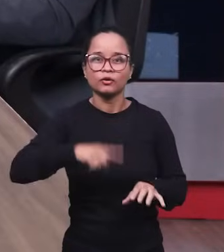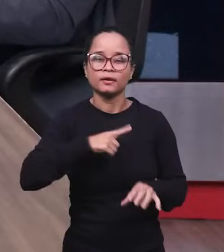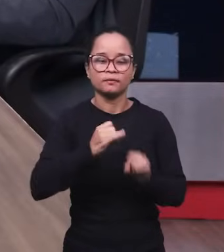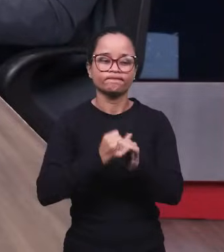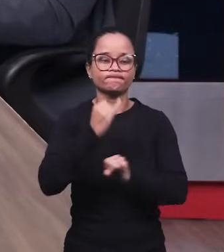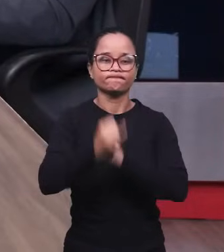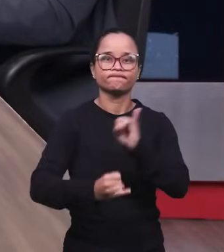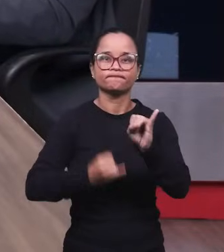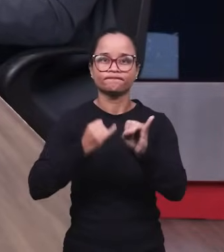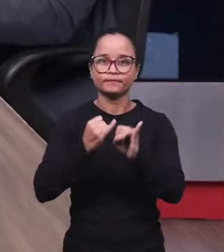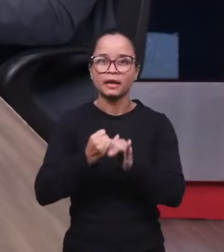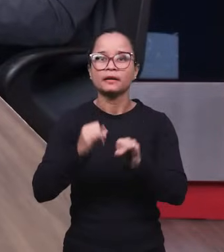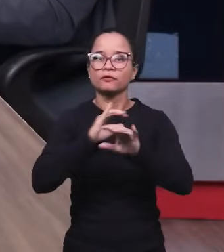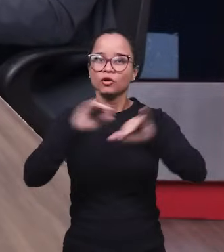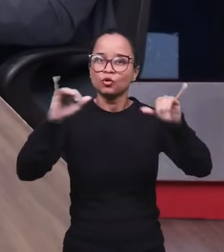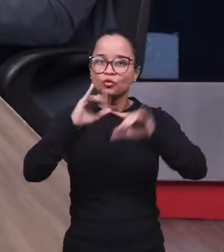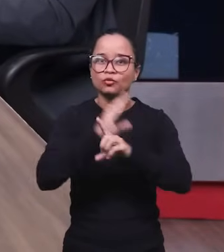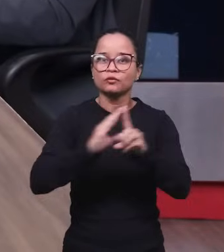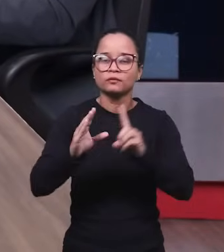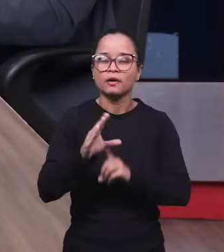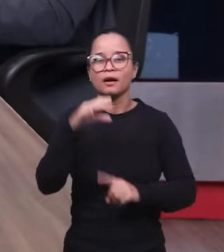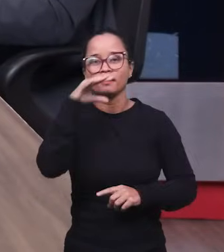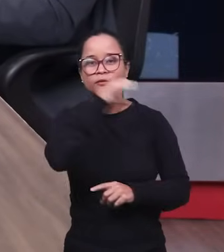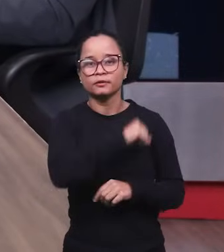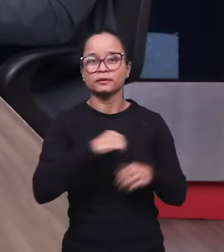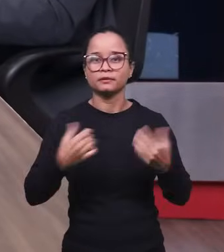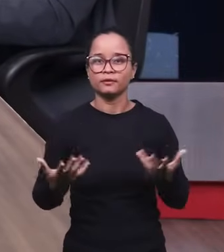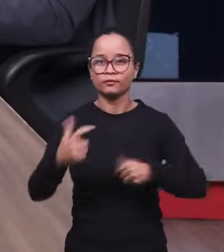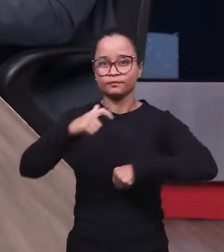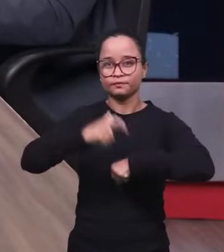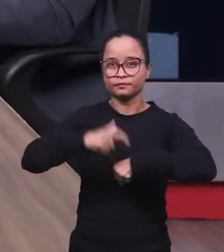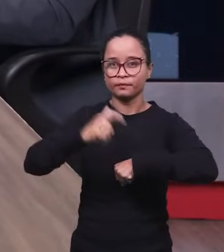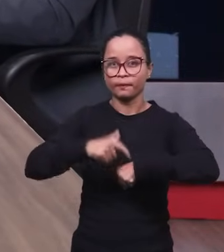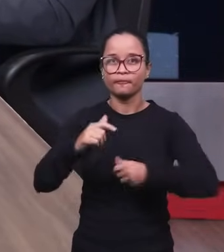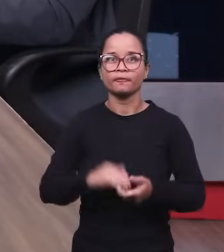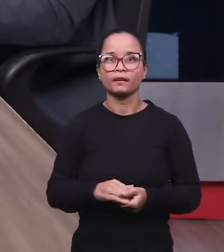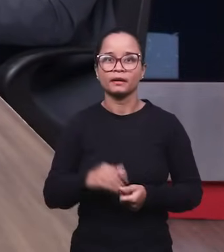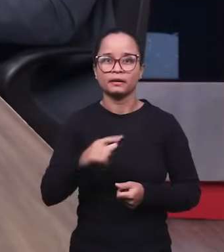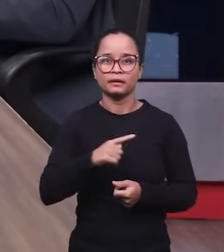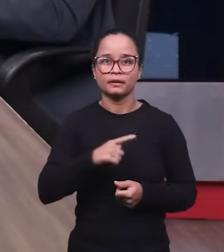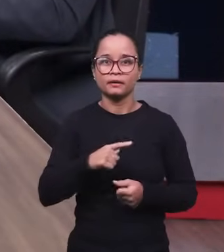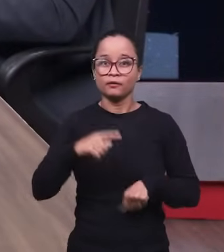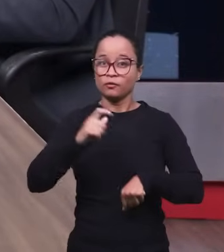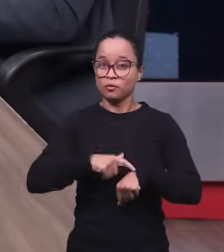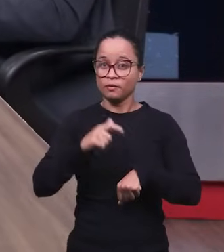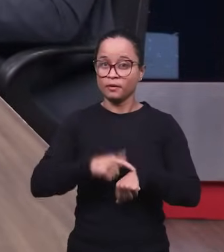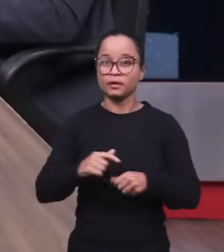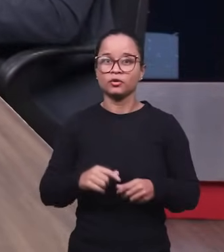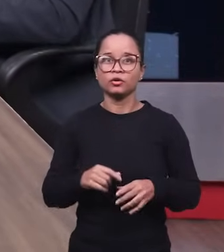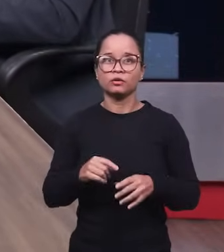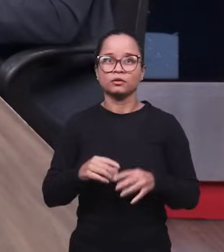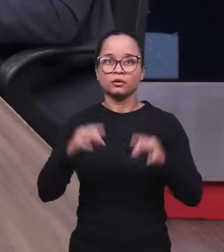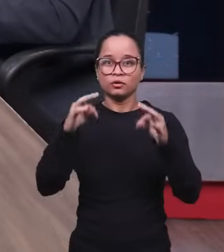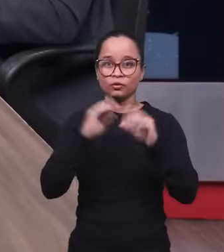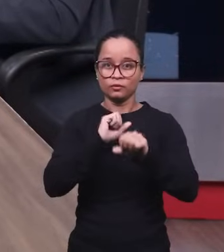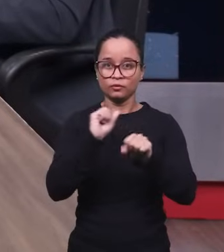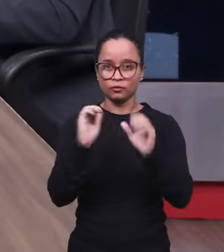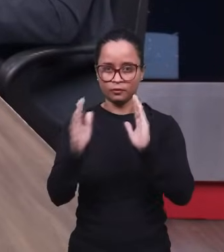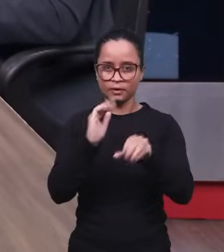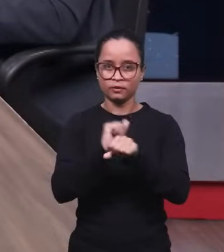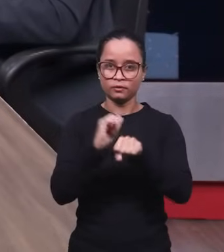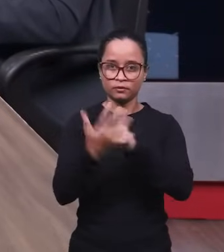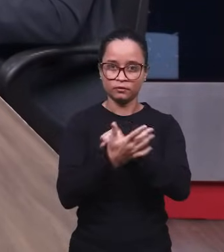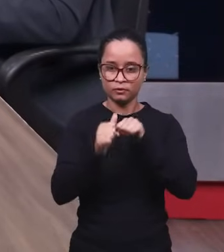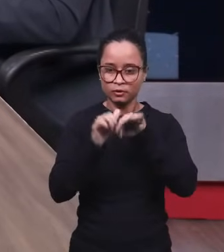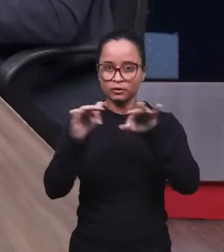muito rapidamente, não é isso, chefe? É verdade. Inclusive, até tivemos momentos, aqueles momentos de lockdown que nós tivemos no período